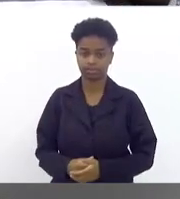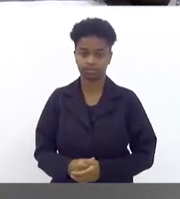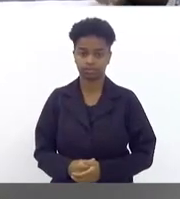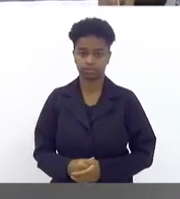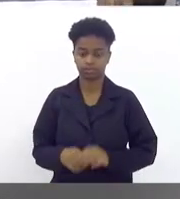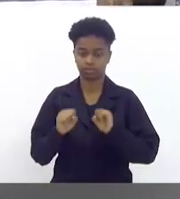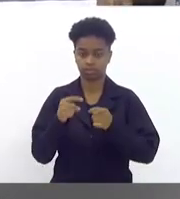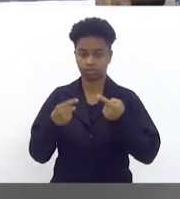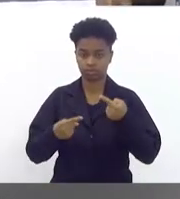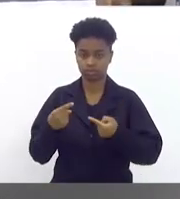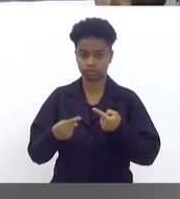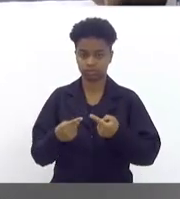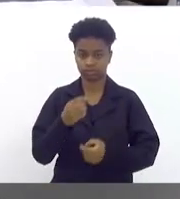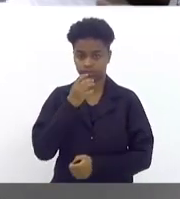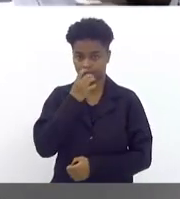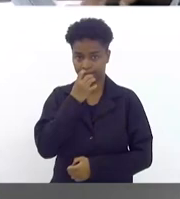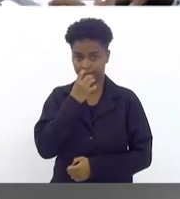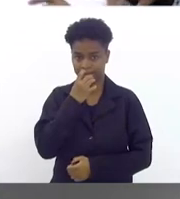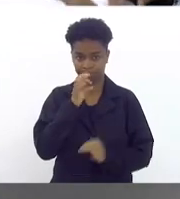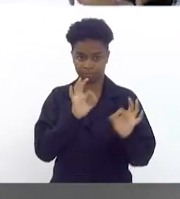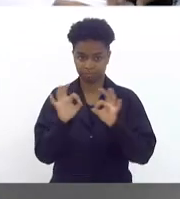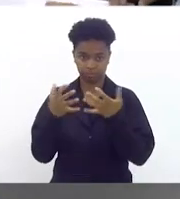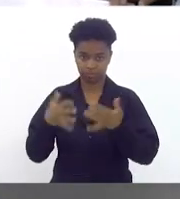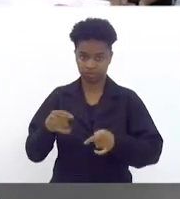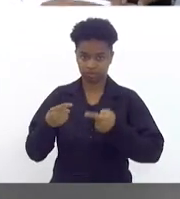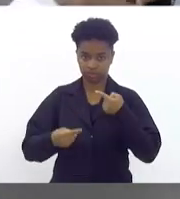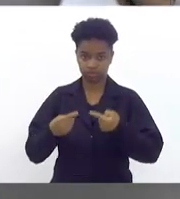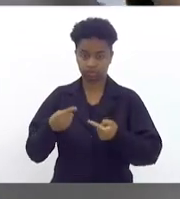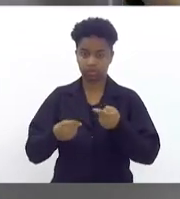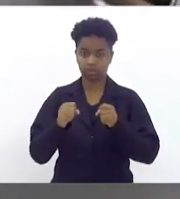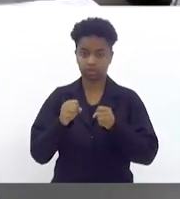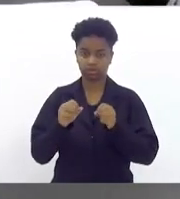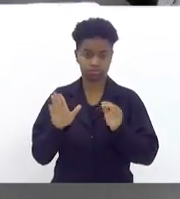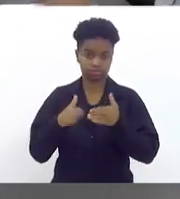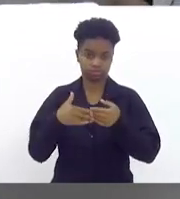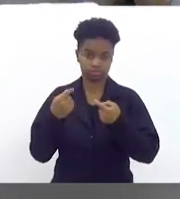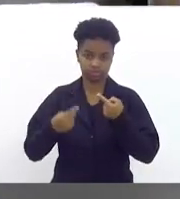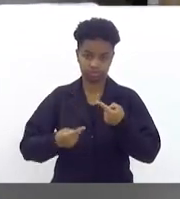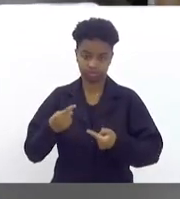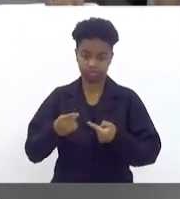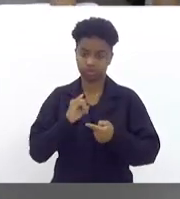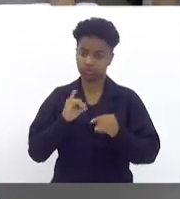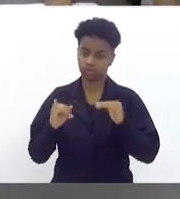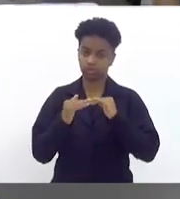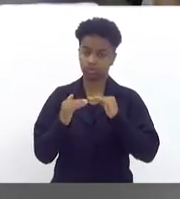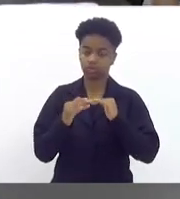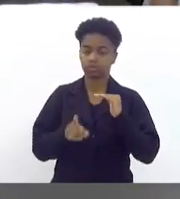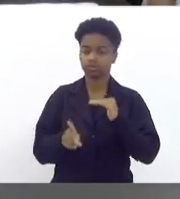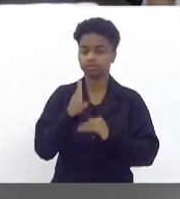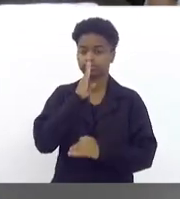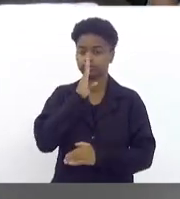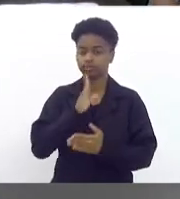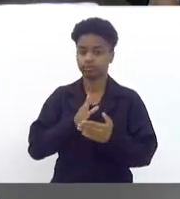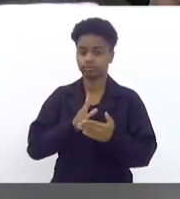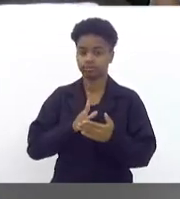Em discussão. Não havendo quem queira discutir, encerrada a discussão. Senhores que aprovam, permaneçam como estão.